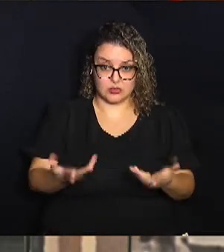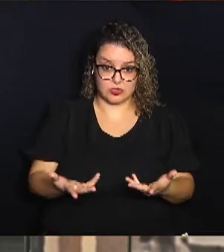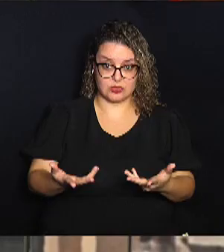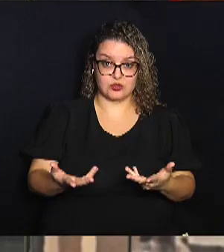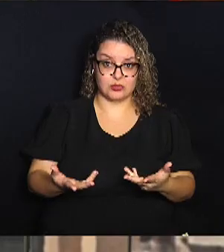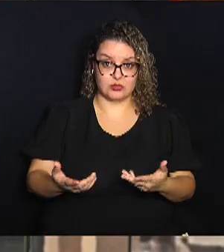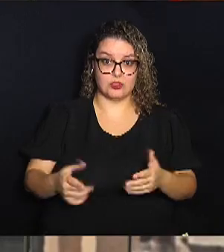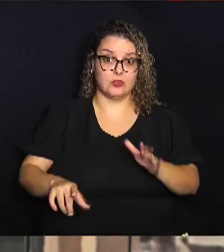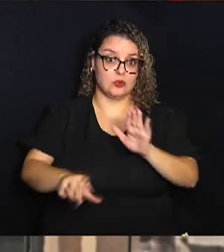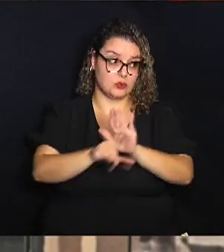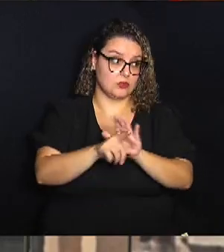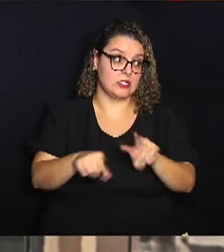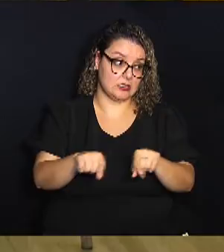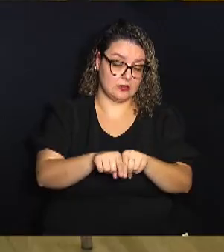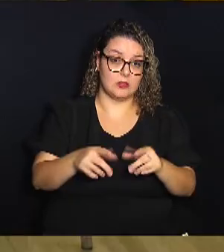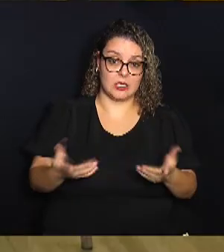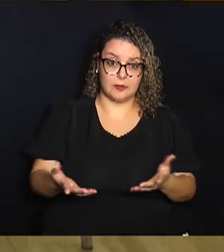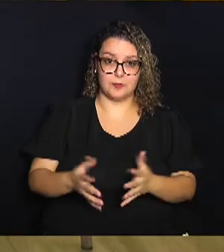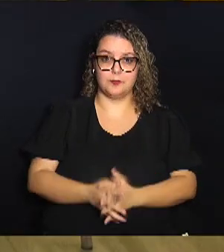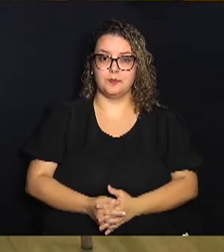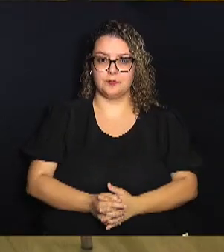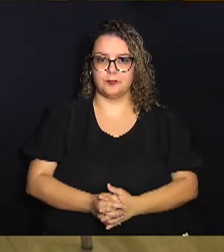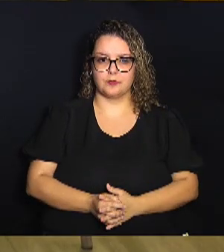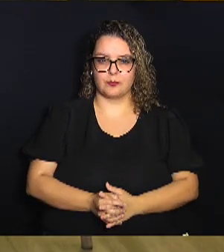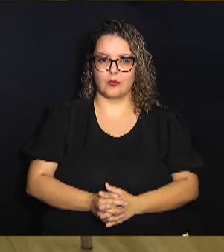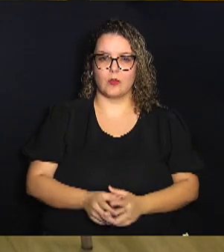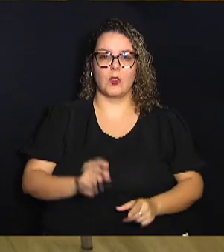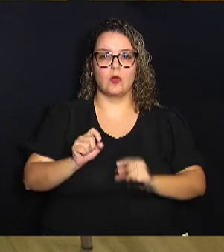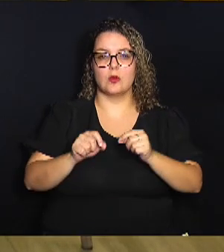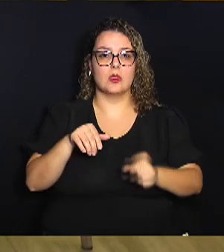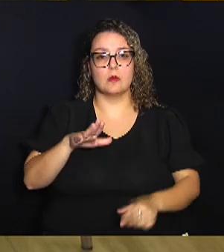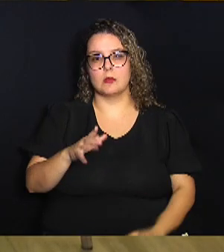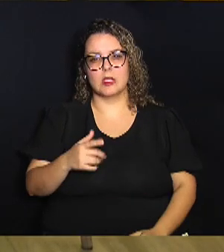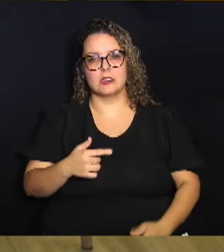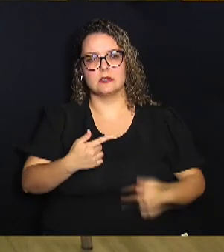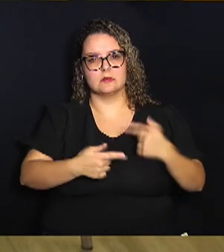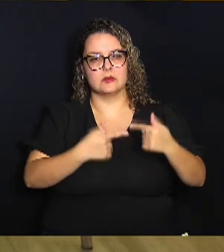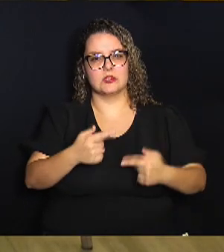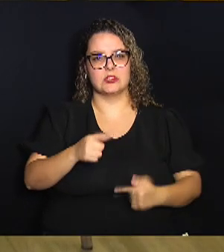de legislação. O que vale mais para a geração Z?